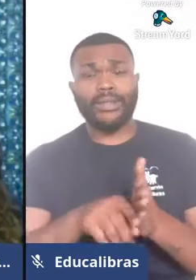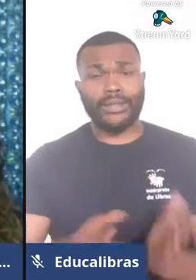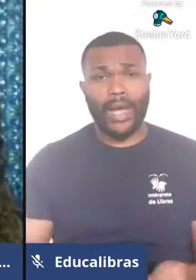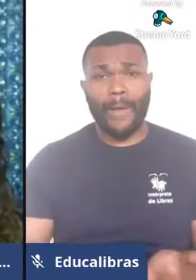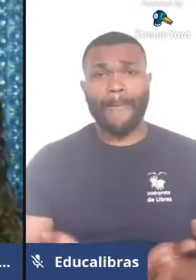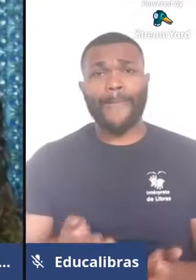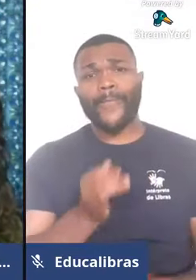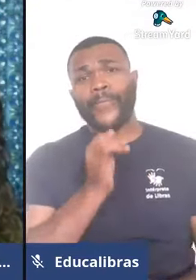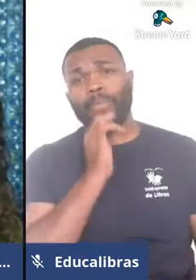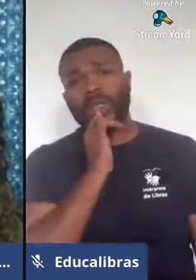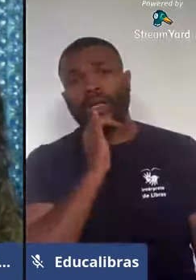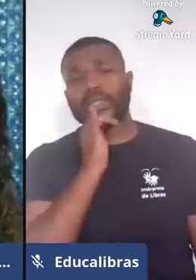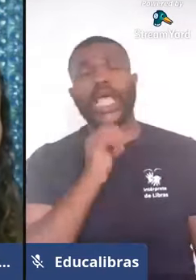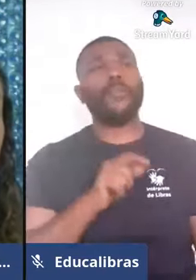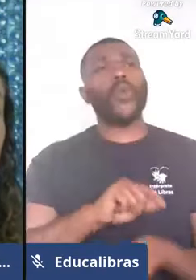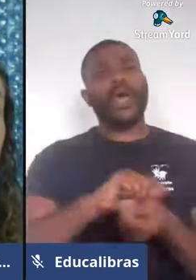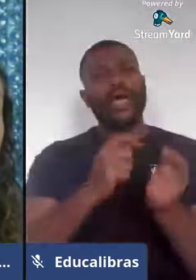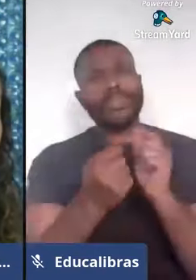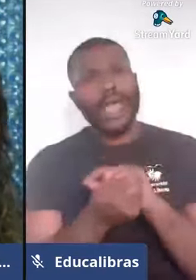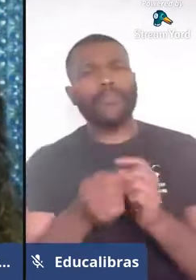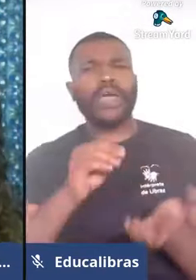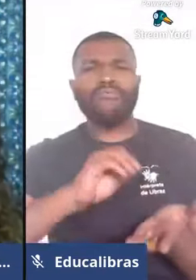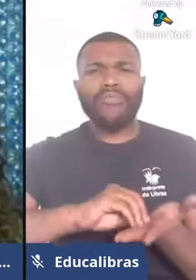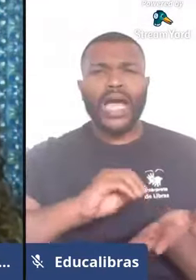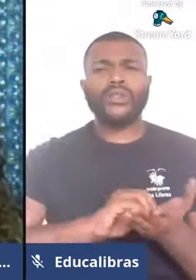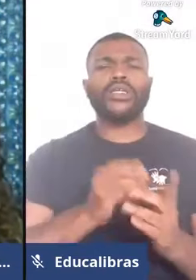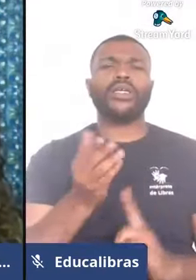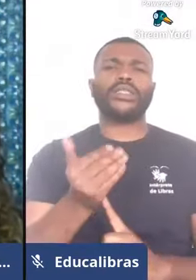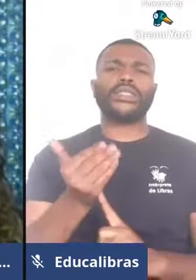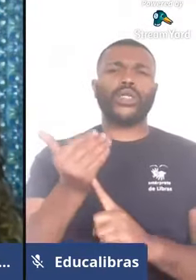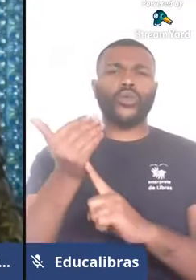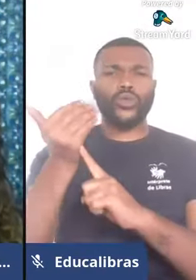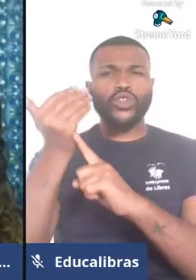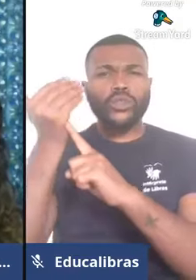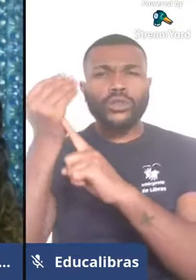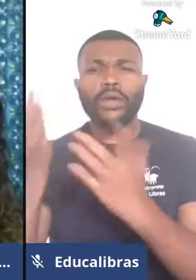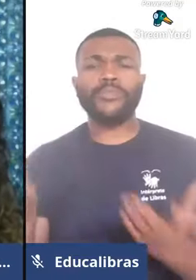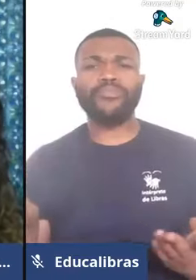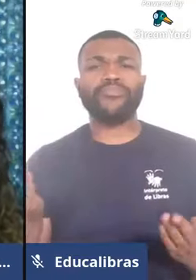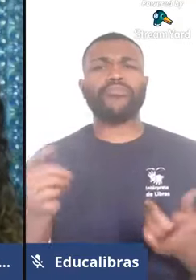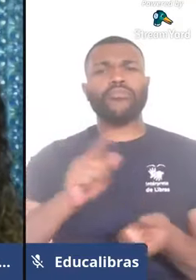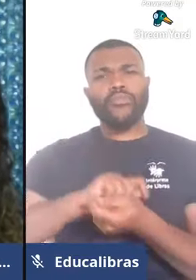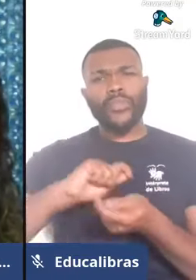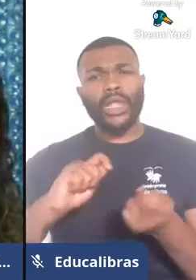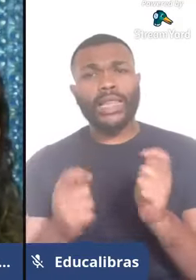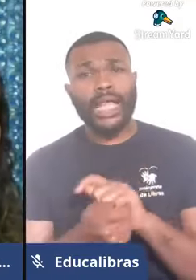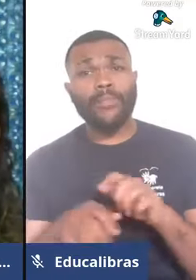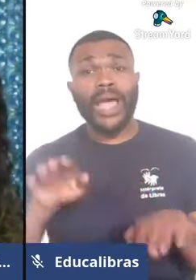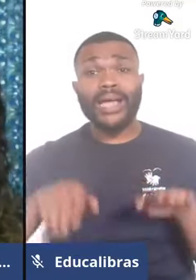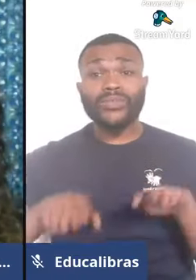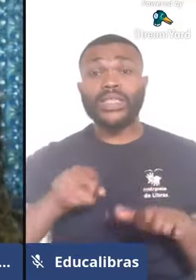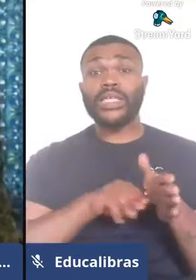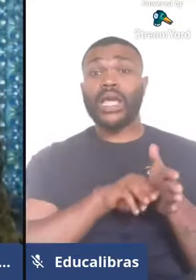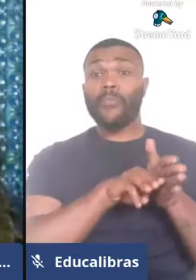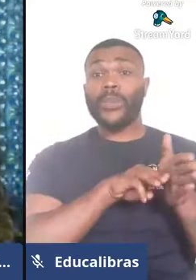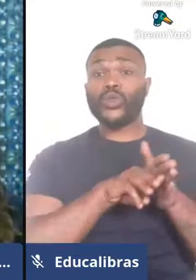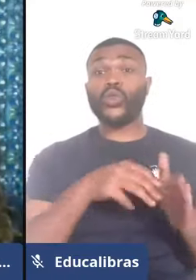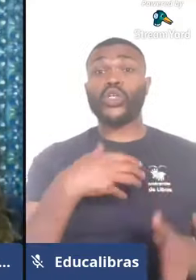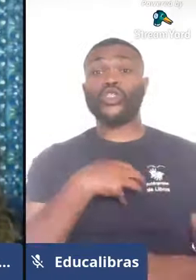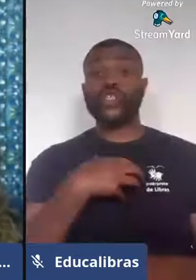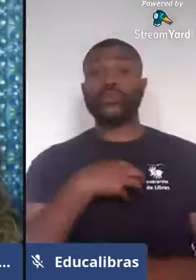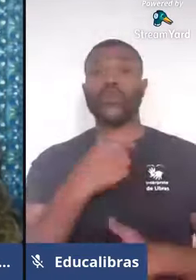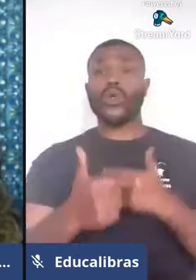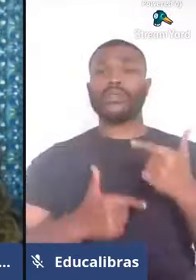falta aí uma adequação, um recurso de tecnologia, alguma adaptação, às vezes, na metodologia de trabalho, às vezes é uma coisa bem